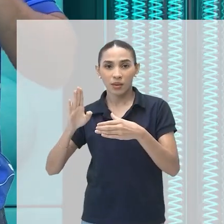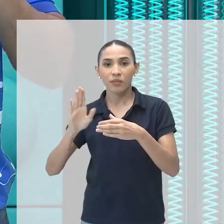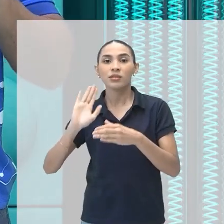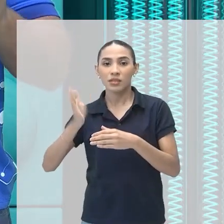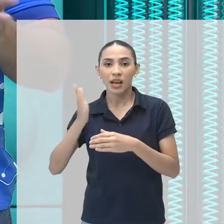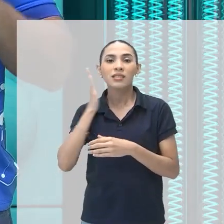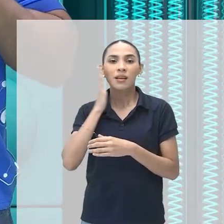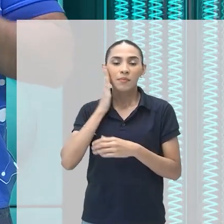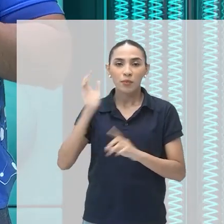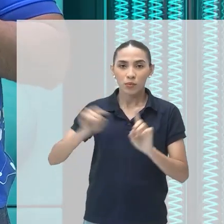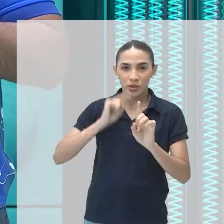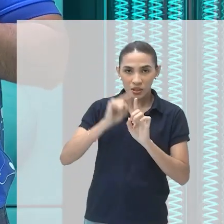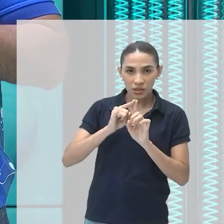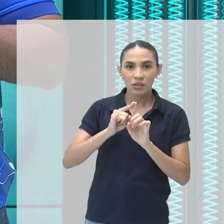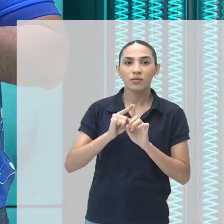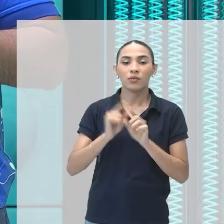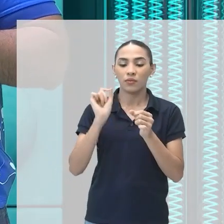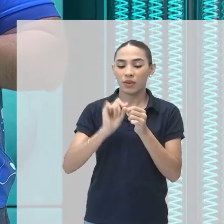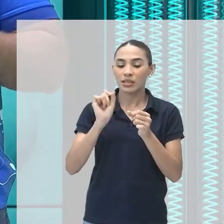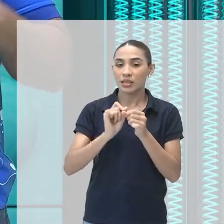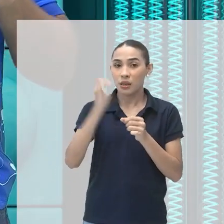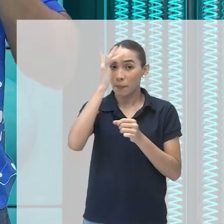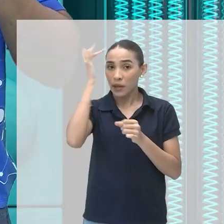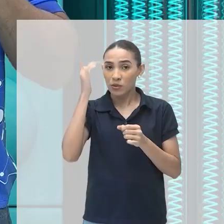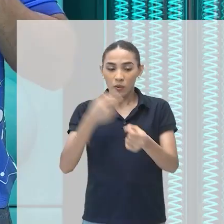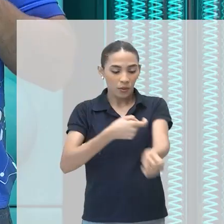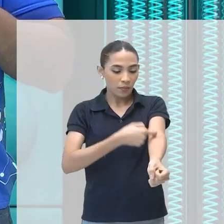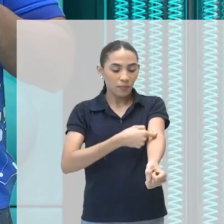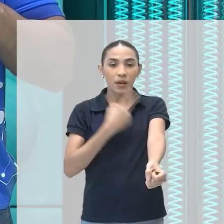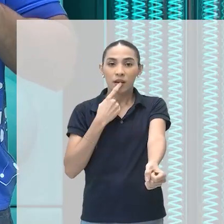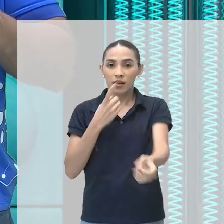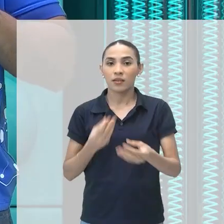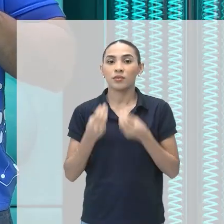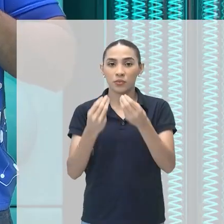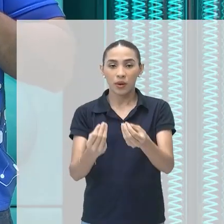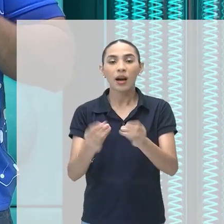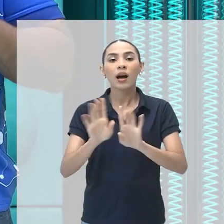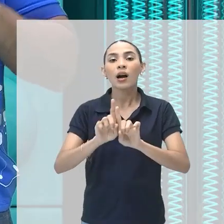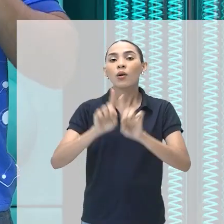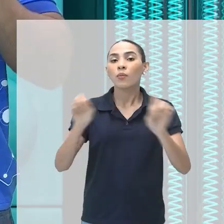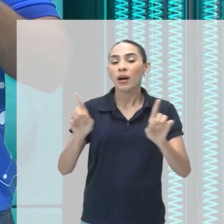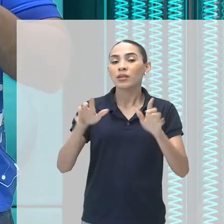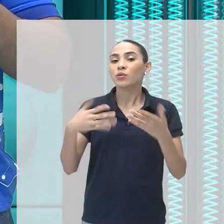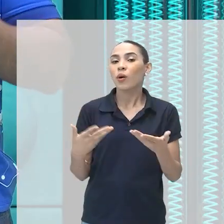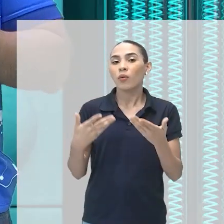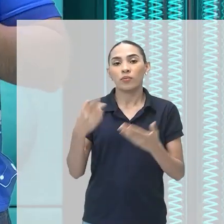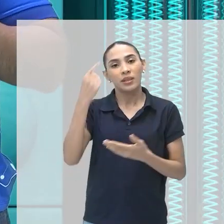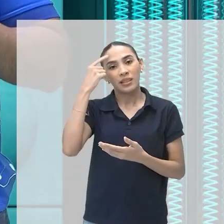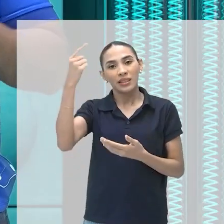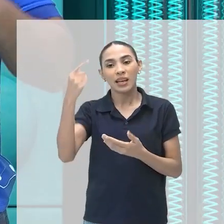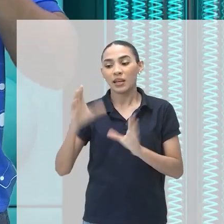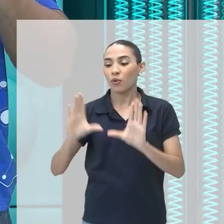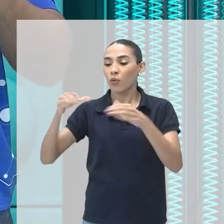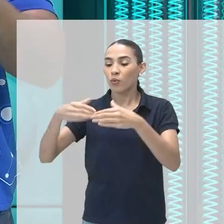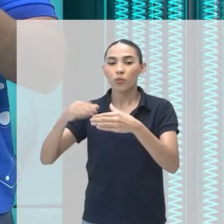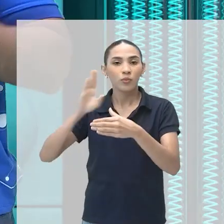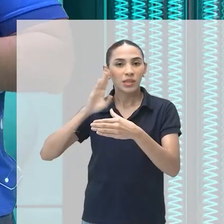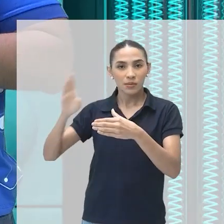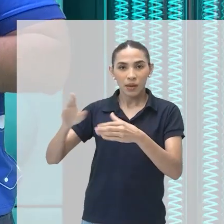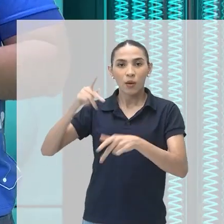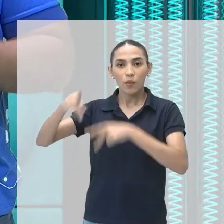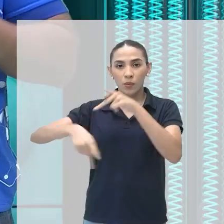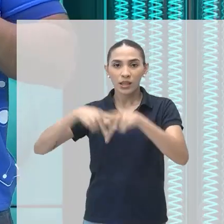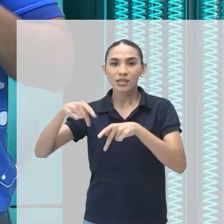qual é a finalidade, fazer as pessoas doarem sangue, fazer qual é a ideia que está sendo levada para o público-alvo, para a